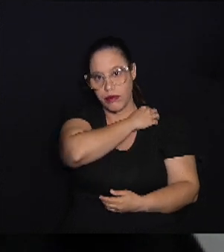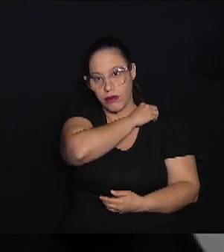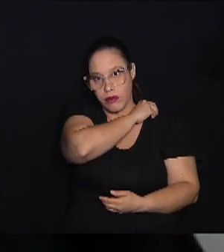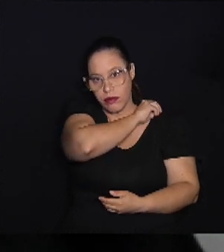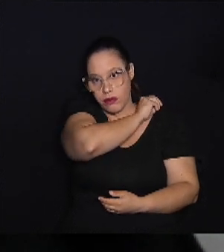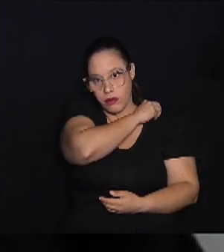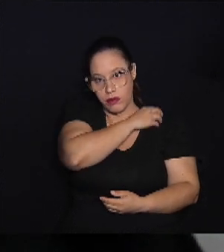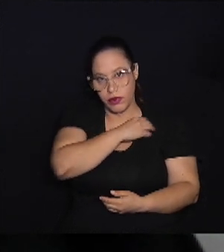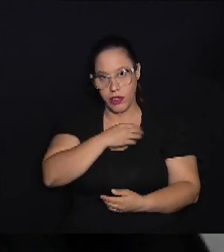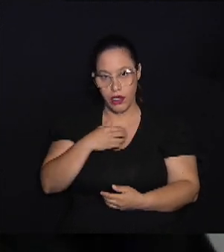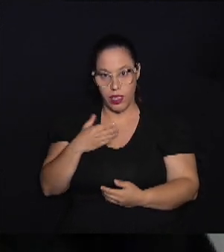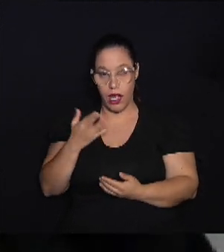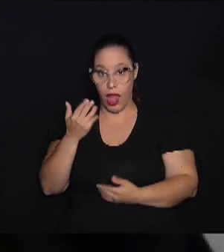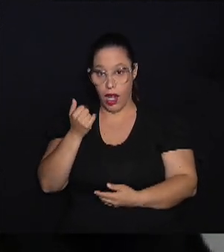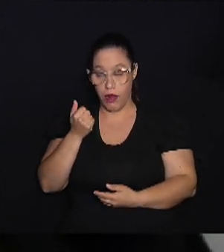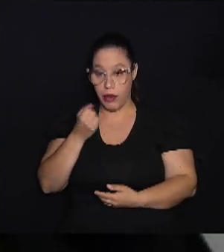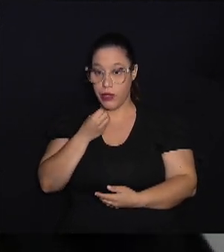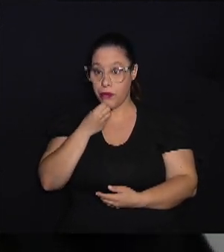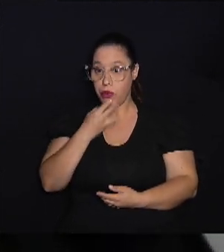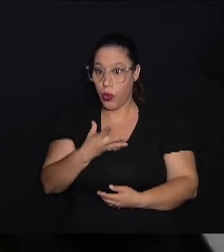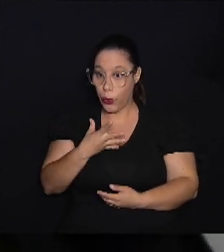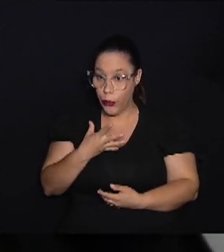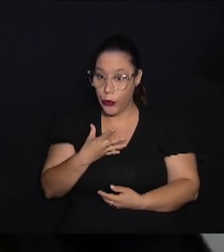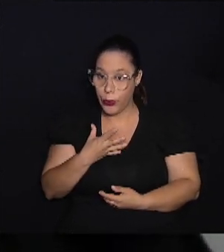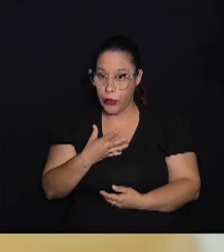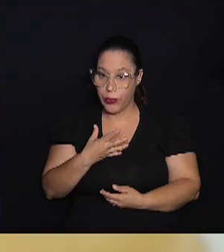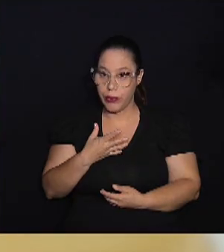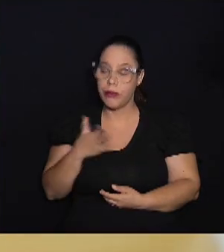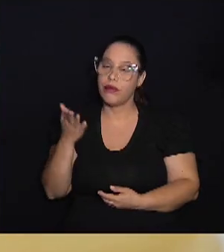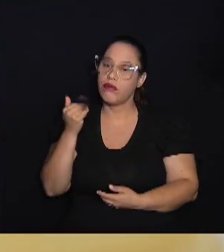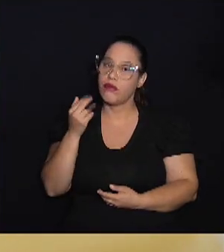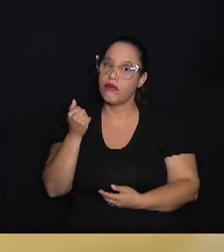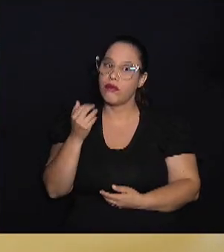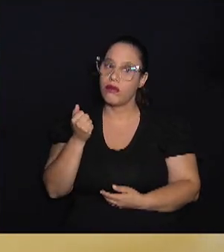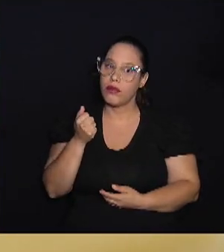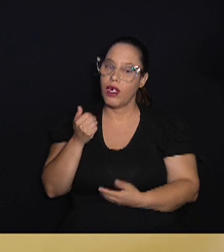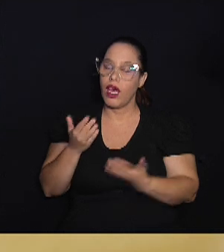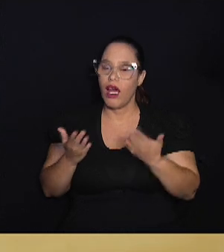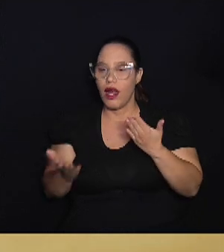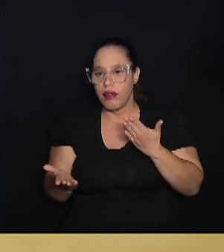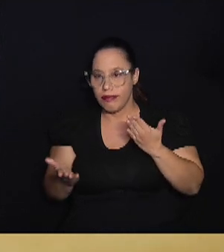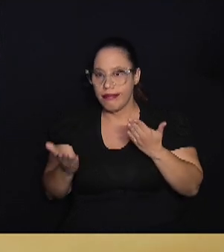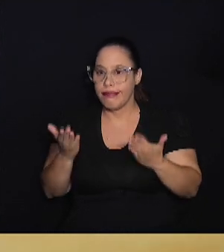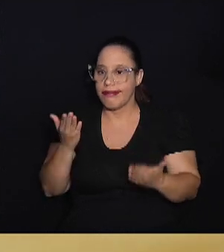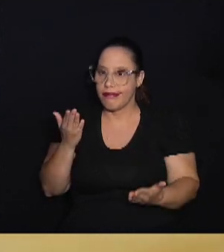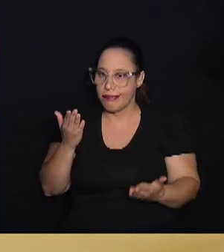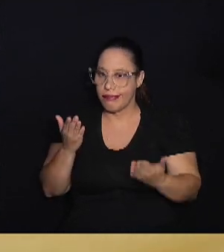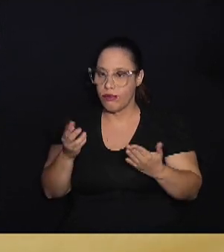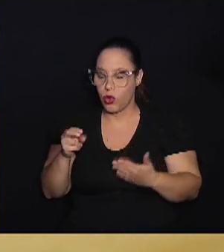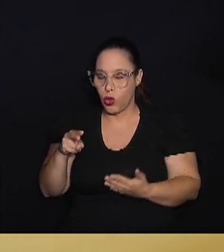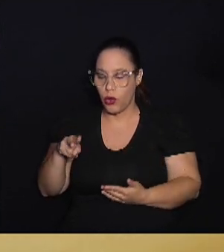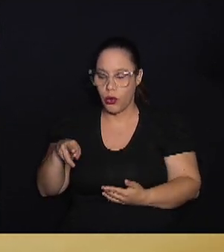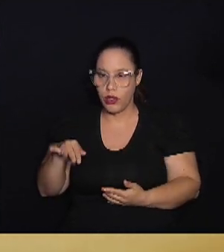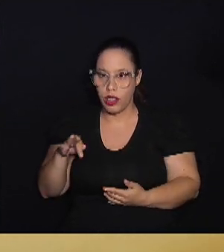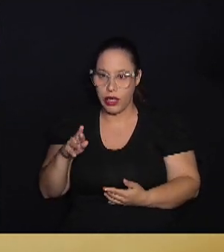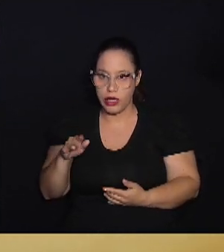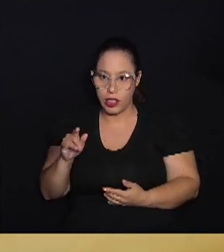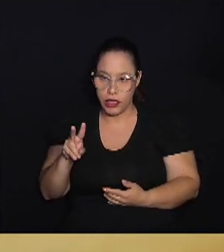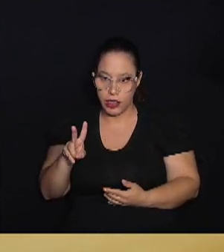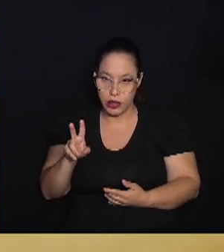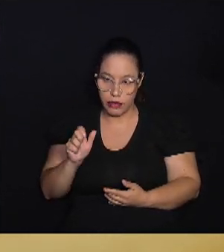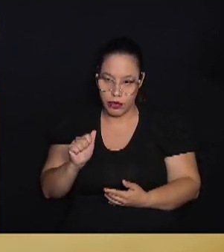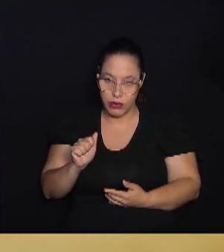A alimentação saudável é uma alimentação que é equilibrada e nutritiva e tem